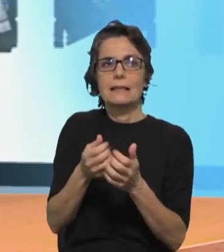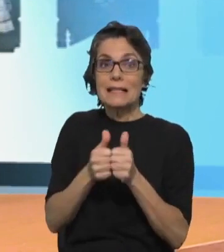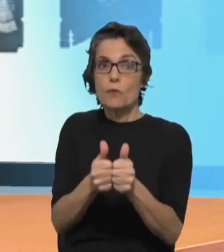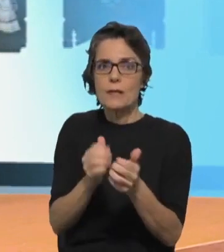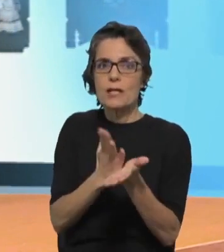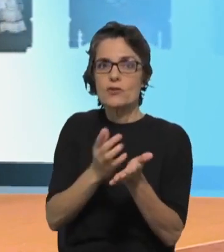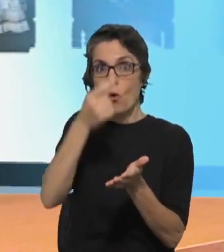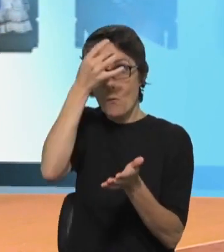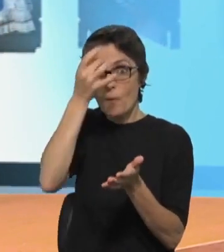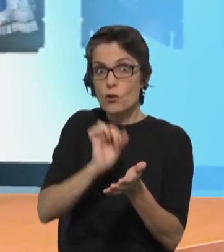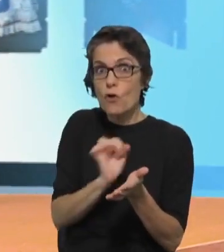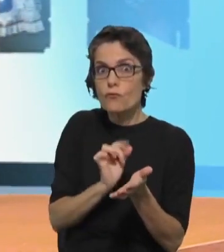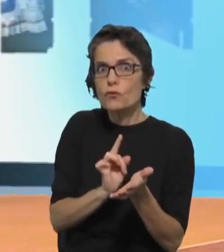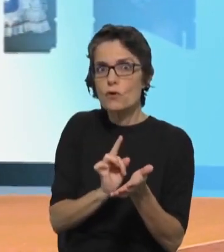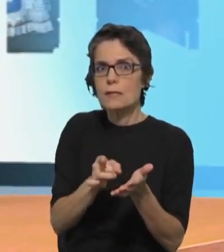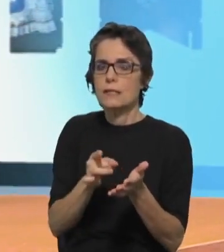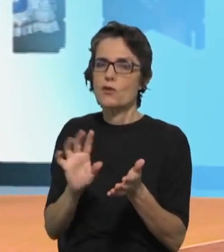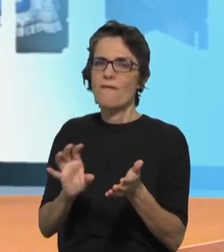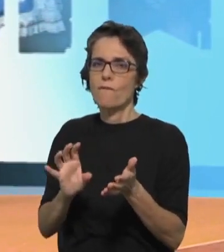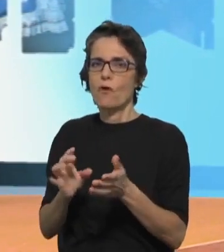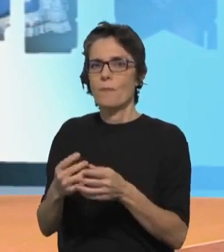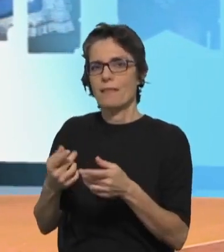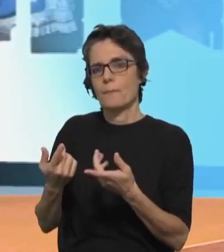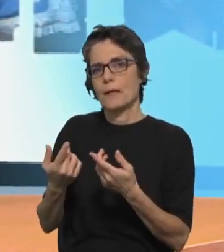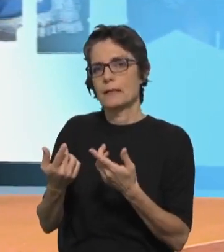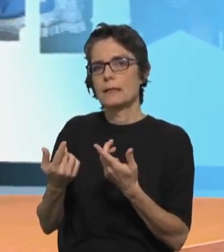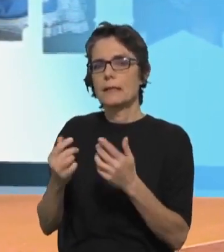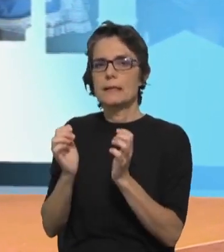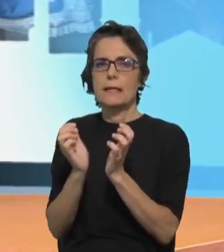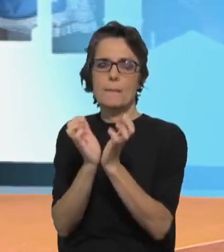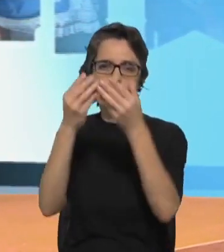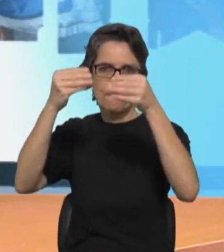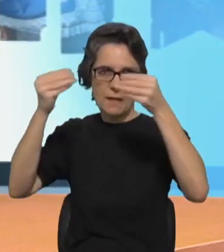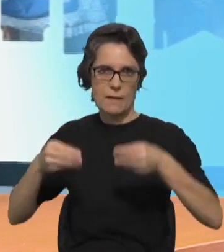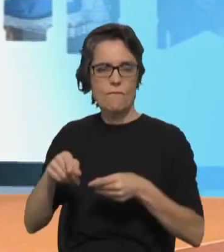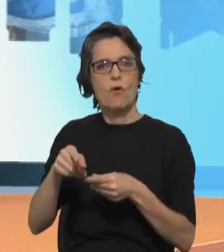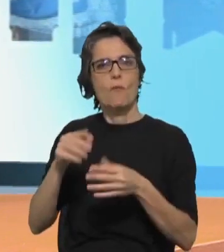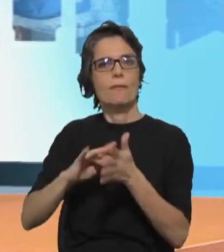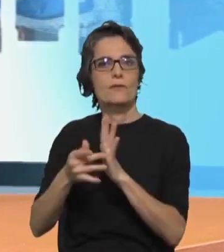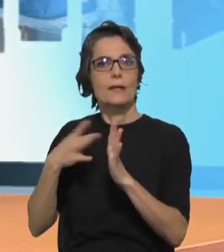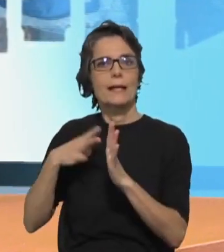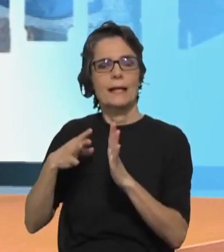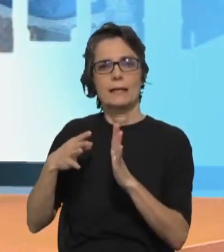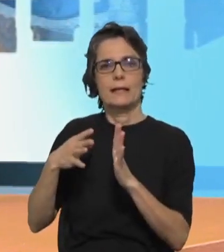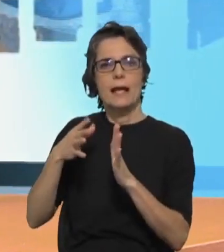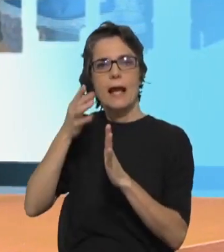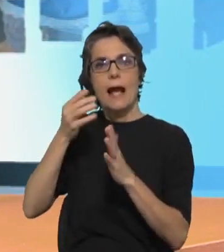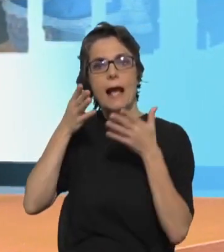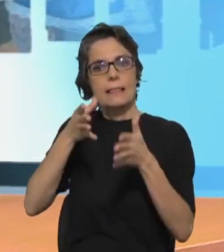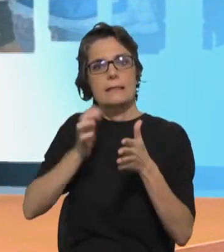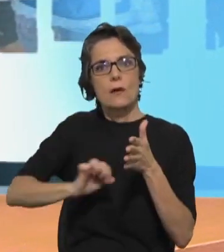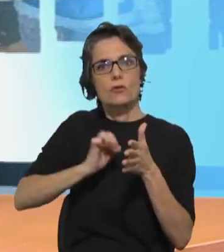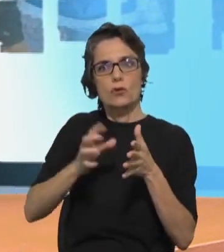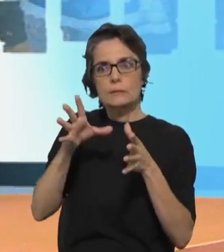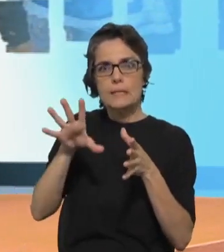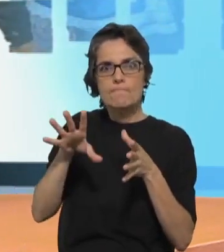tem, obviamente, a ver com o modelo de negócio das próprias plataformas tecnológicas, que querem agarrar a nossa atenção e, portanto, procuram